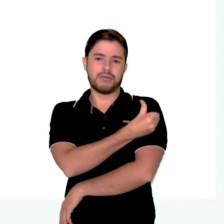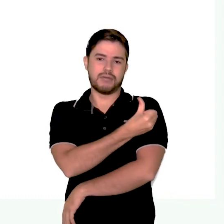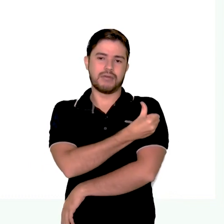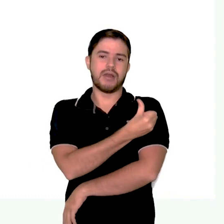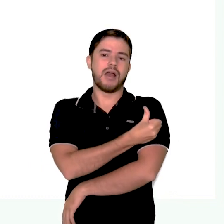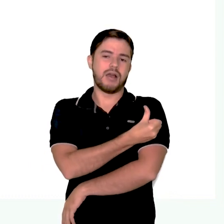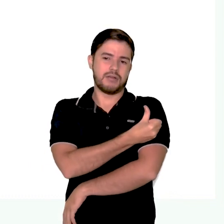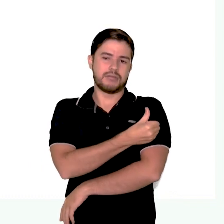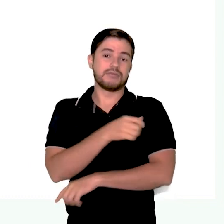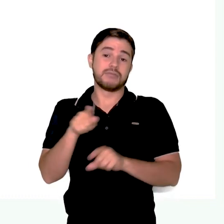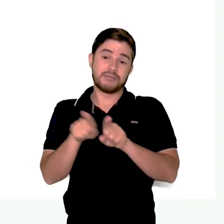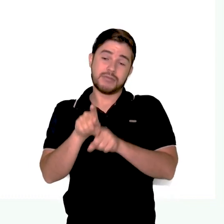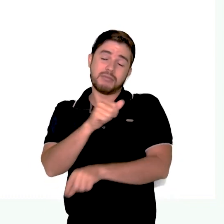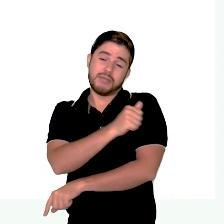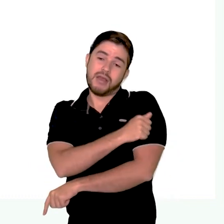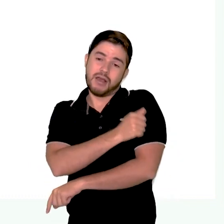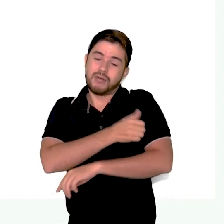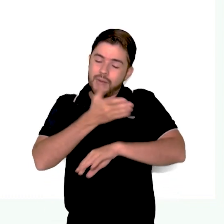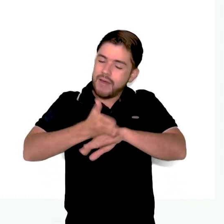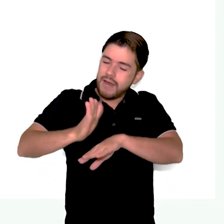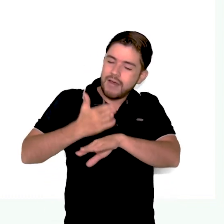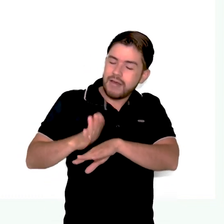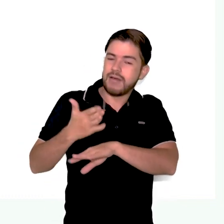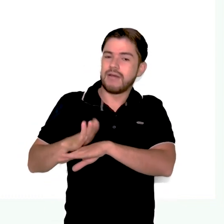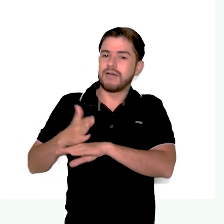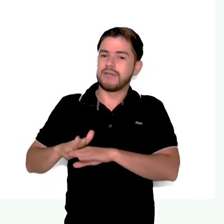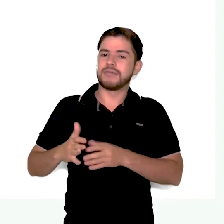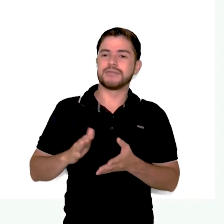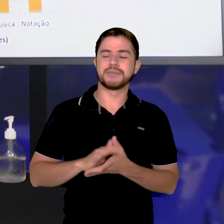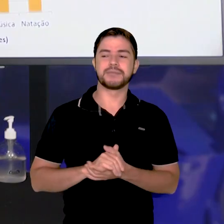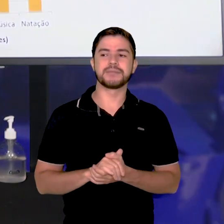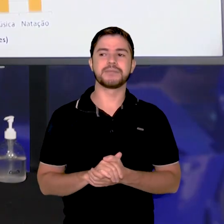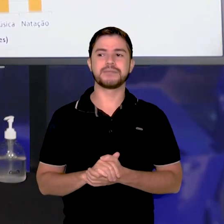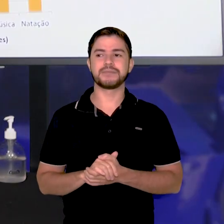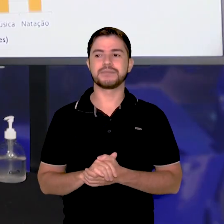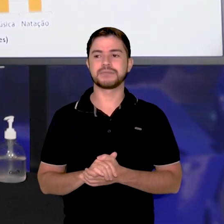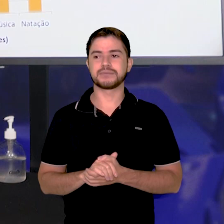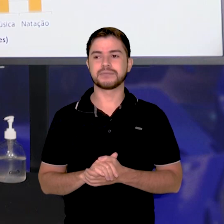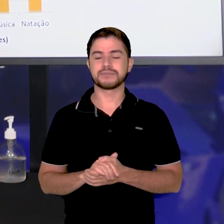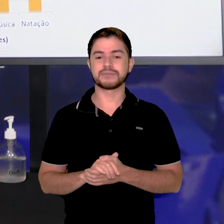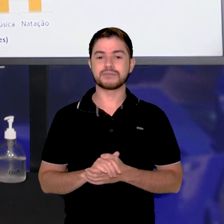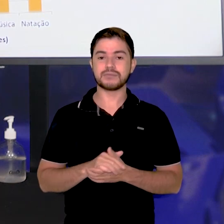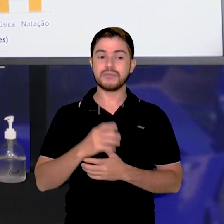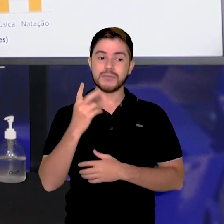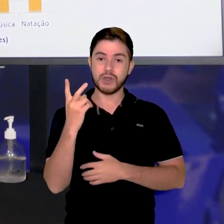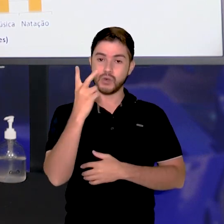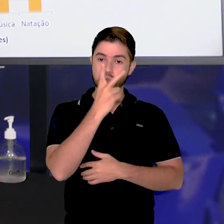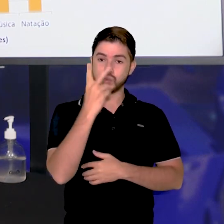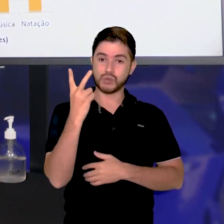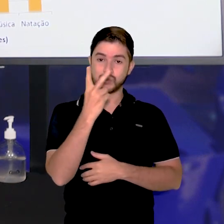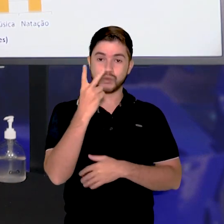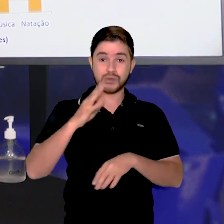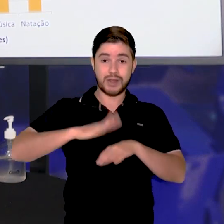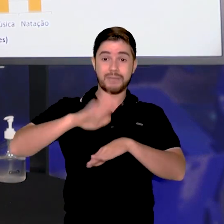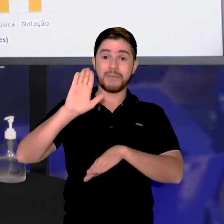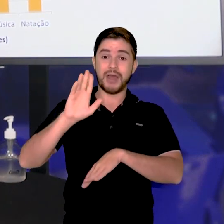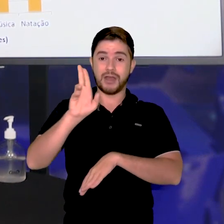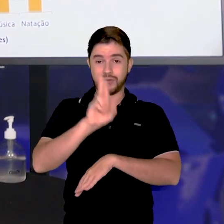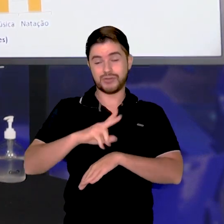dança quanto futebol são praticados por 5 alunos, respectivamente. Então, esses dois esportes, essas duas atividades, são as